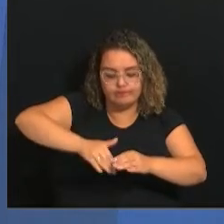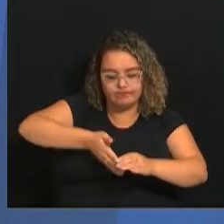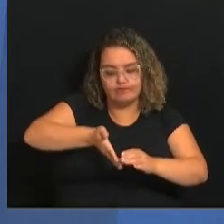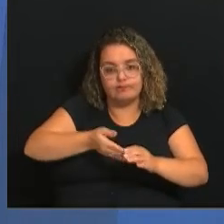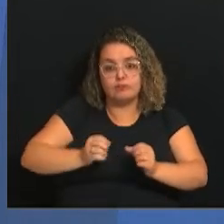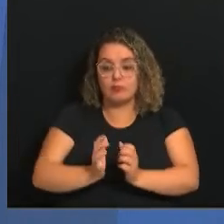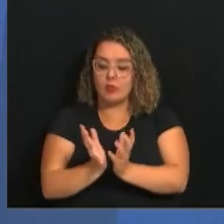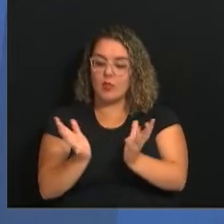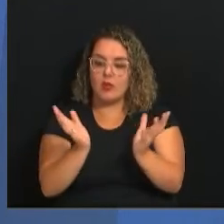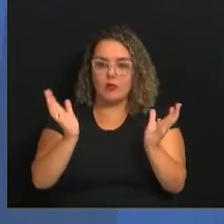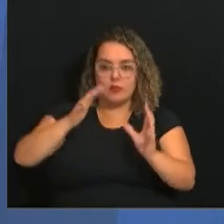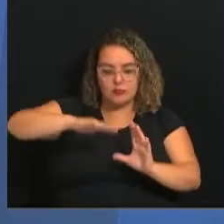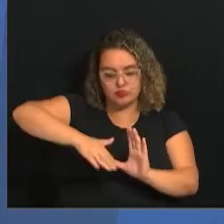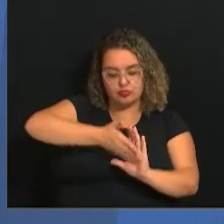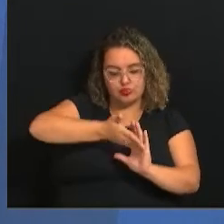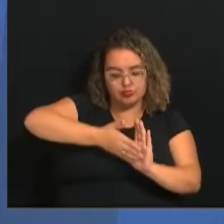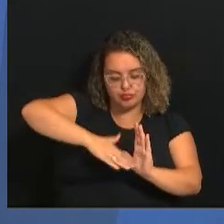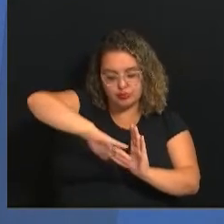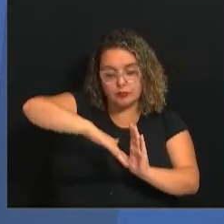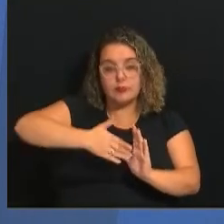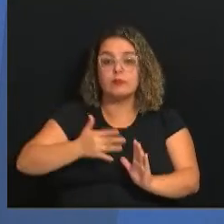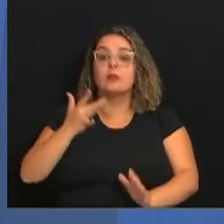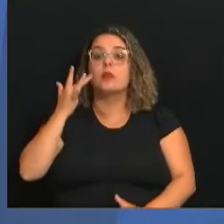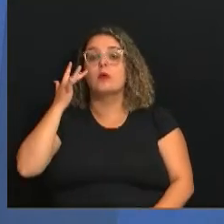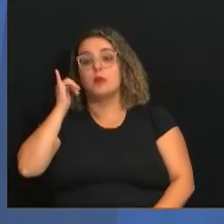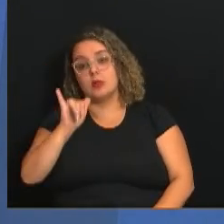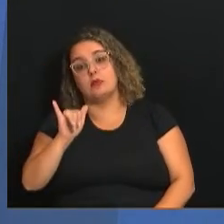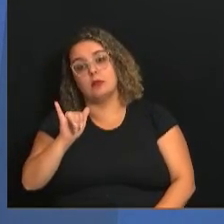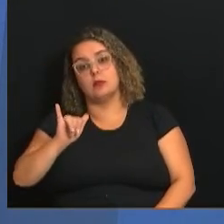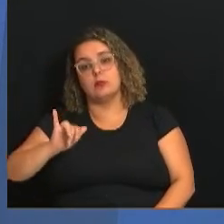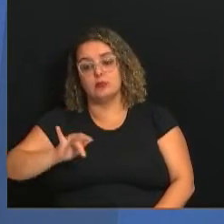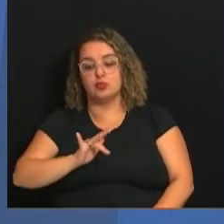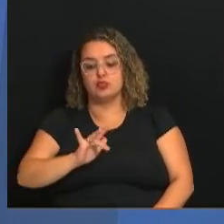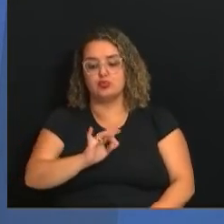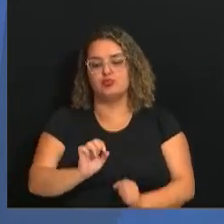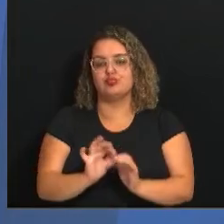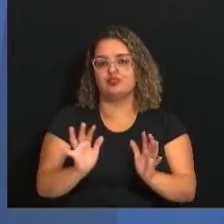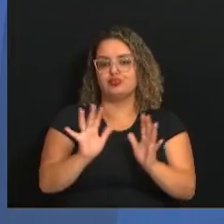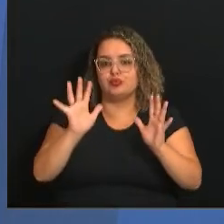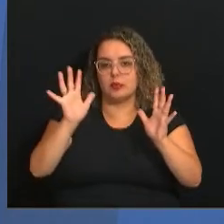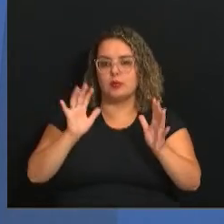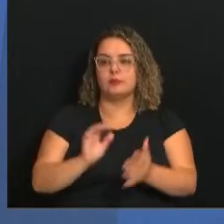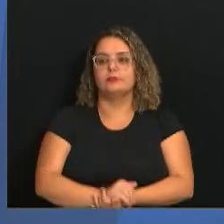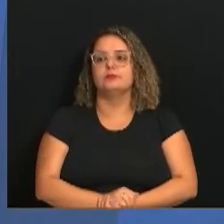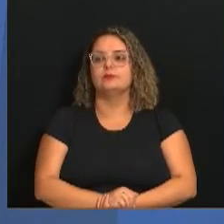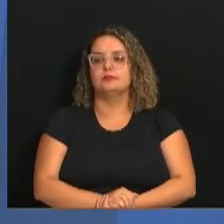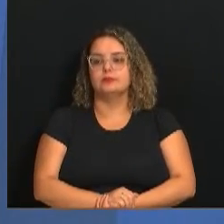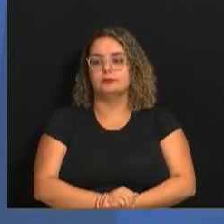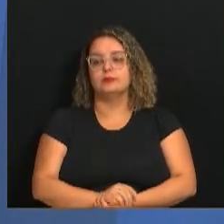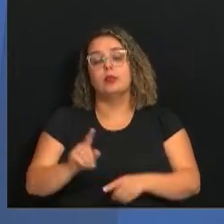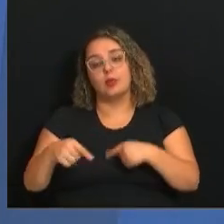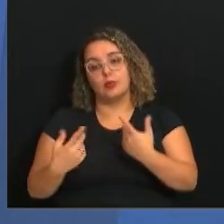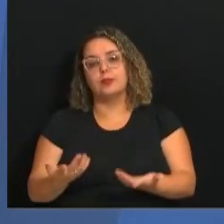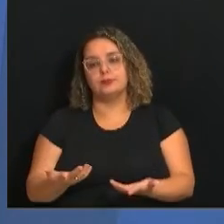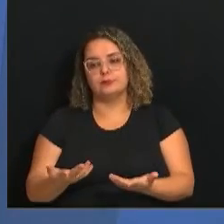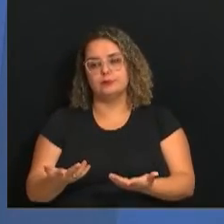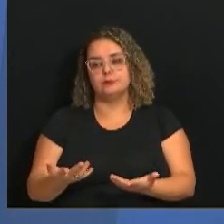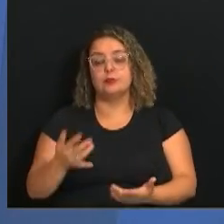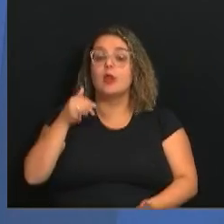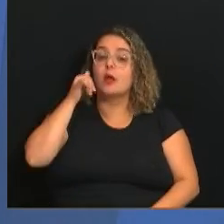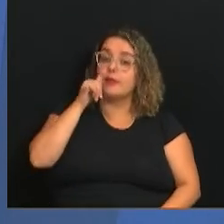das pessoas, onde são encontrados o maior número de Aedes aegypti. Entre os cuidados, devem manter caixa d'água fechada